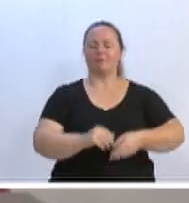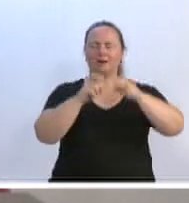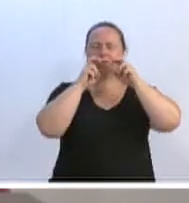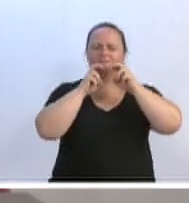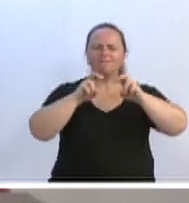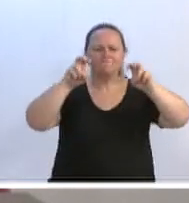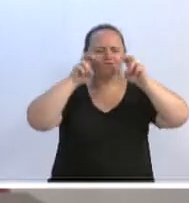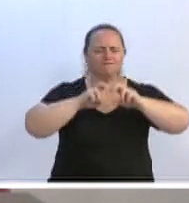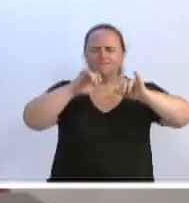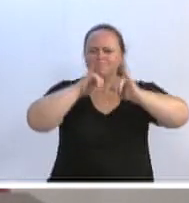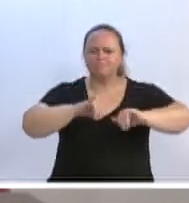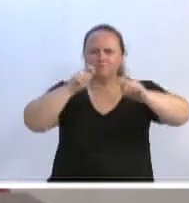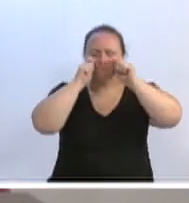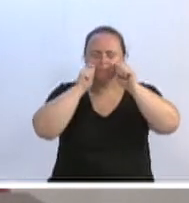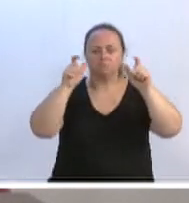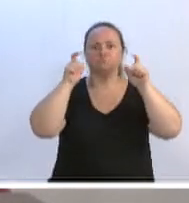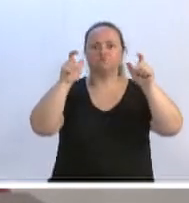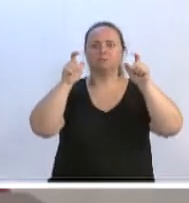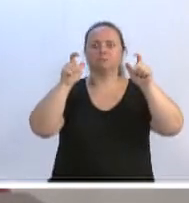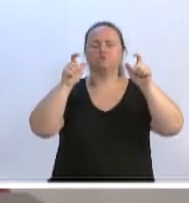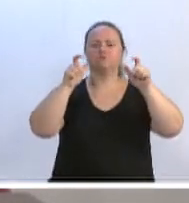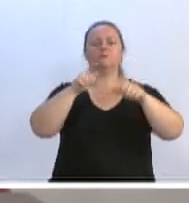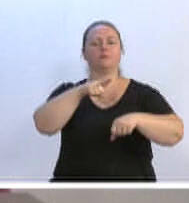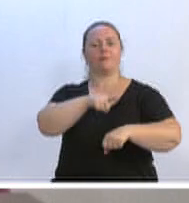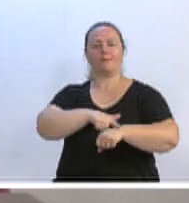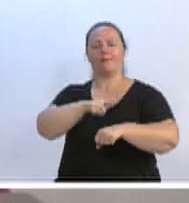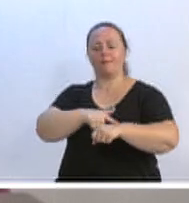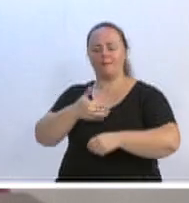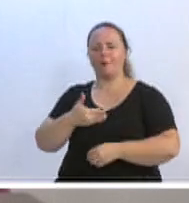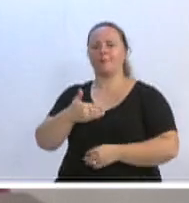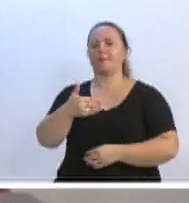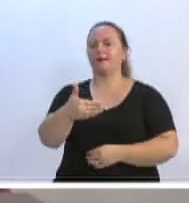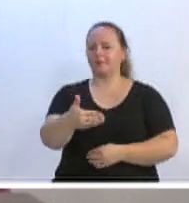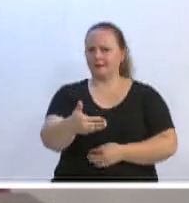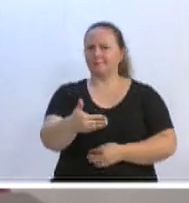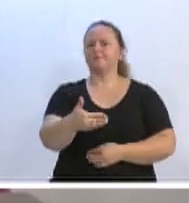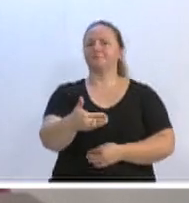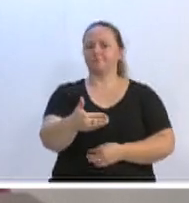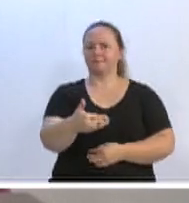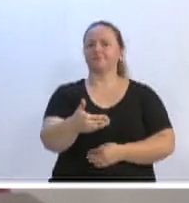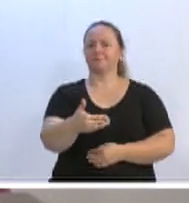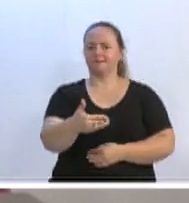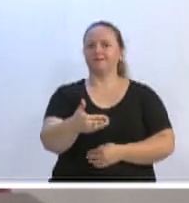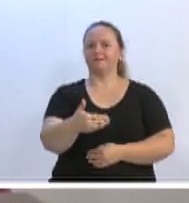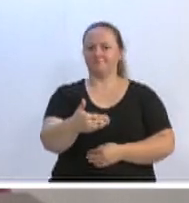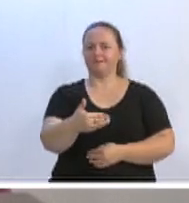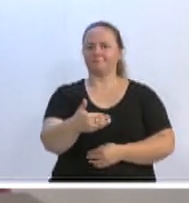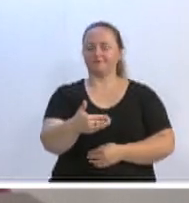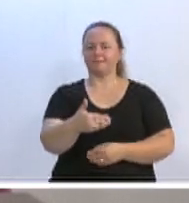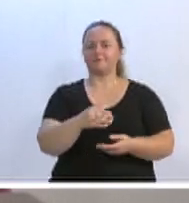ao mundo para este momento da igreja. Essa expressão